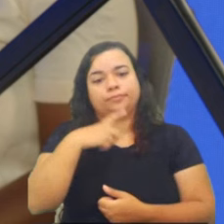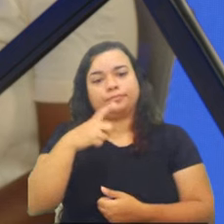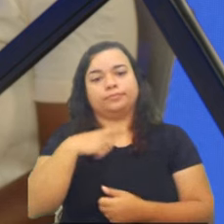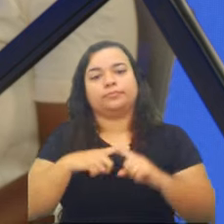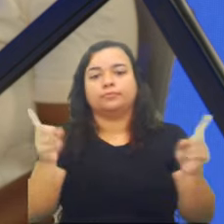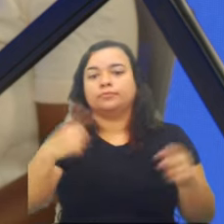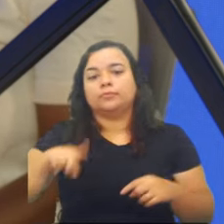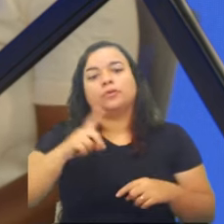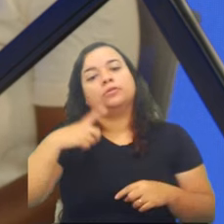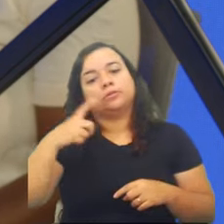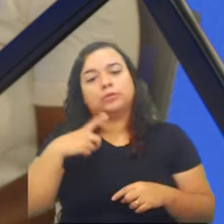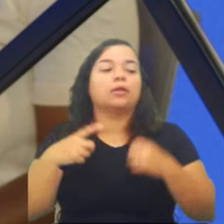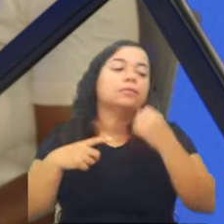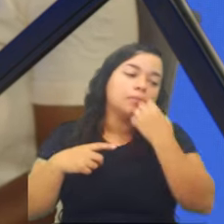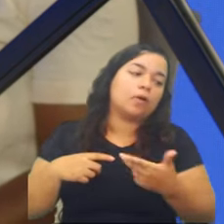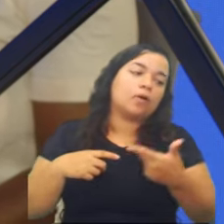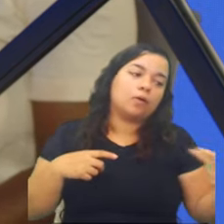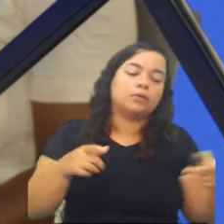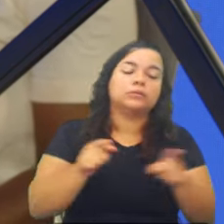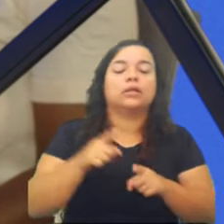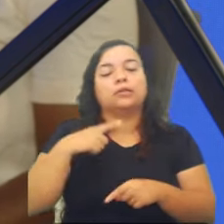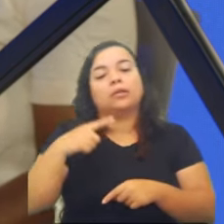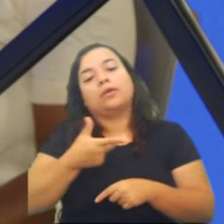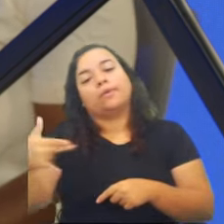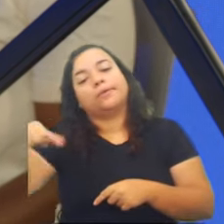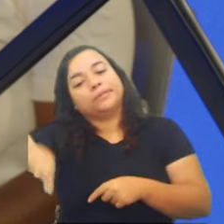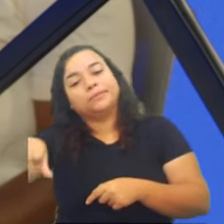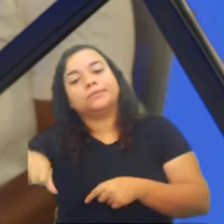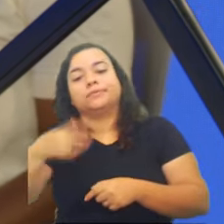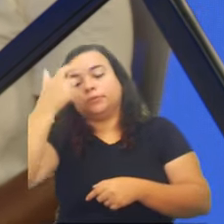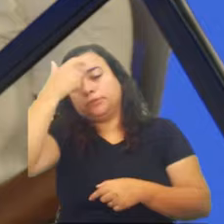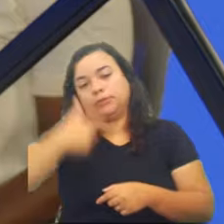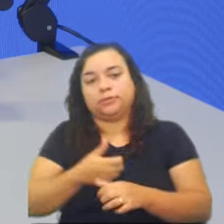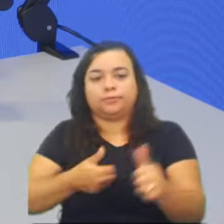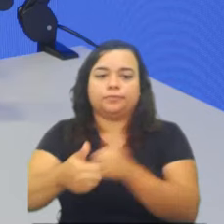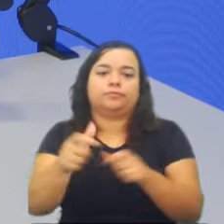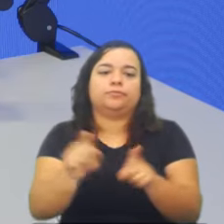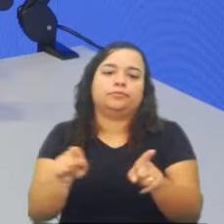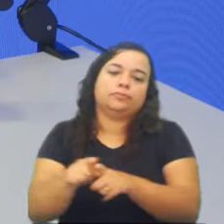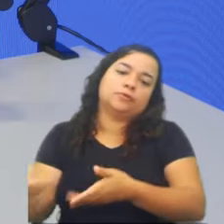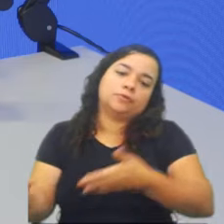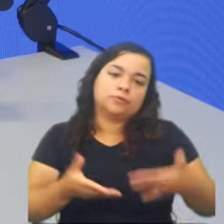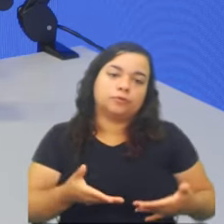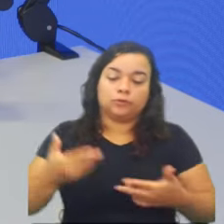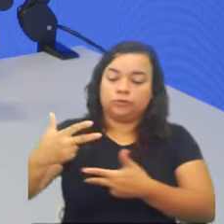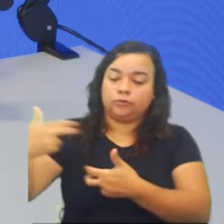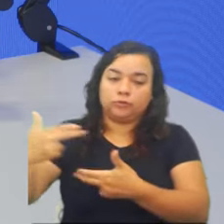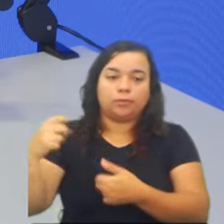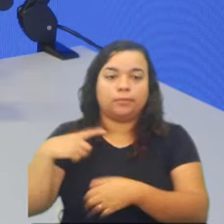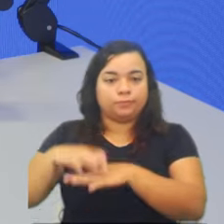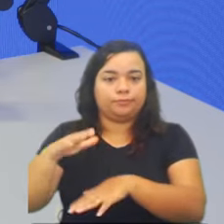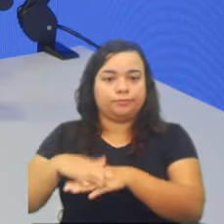protagonista só que aí a gente tem o bônus e tem o ônus também de se o prot é e só o convite né que que o